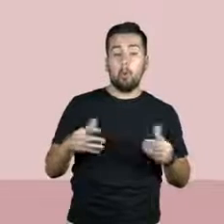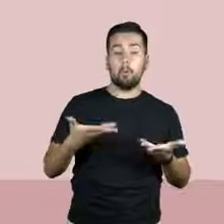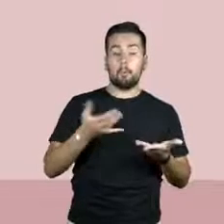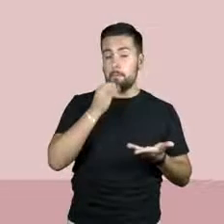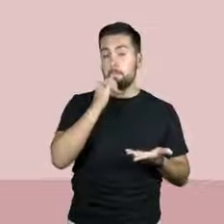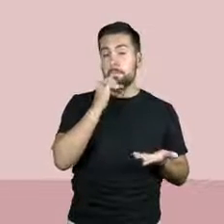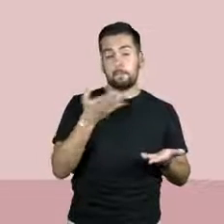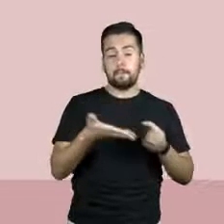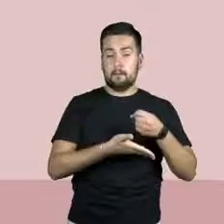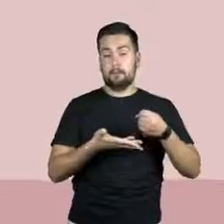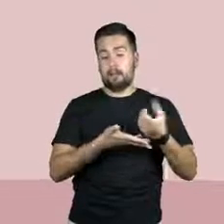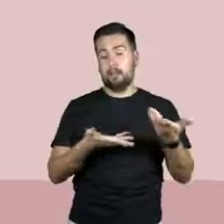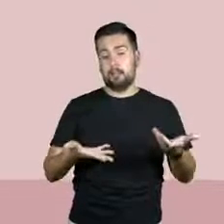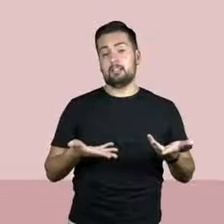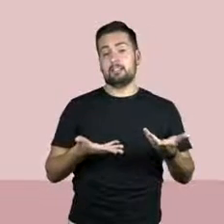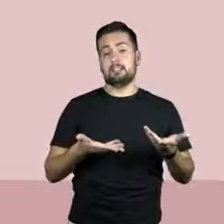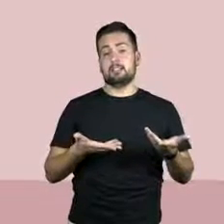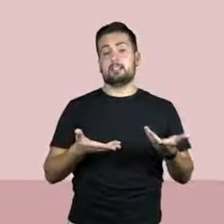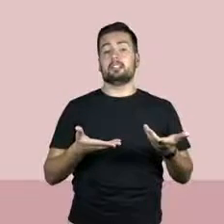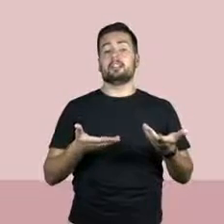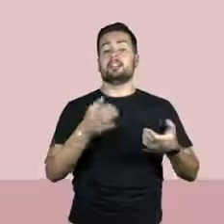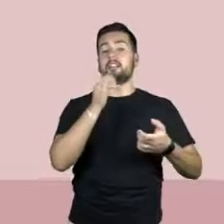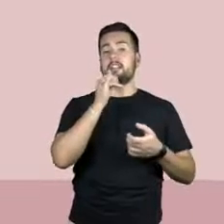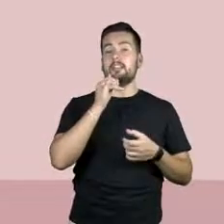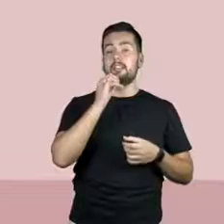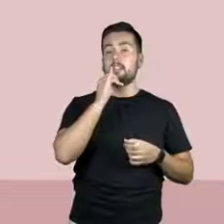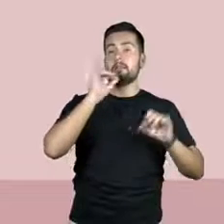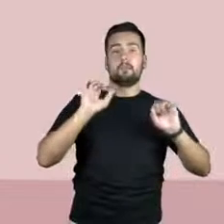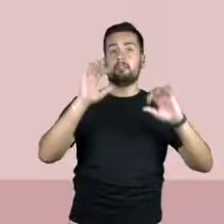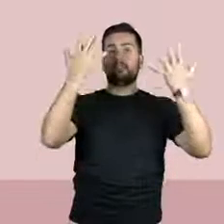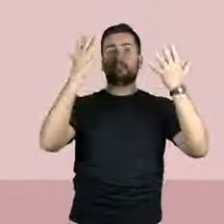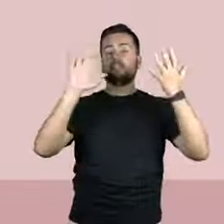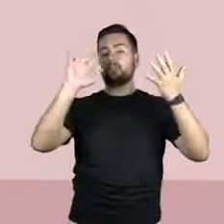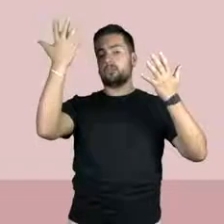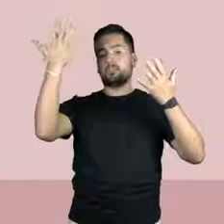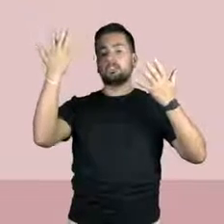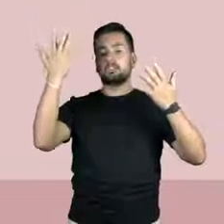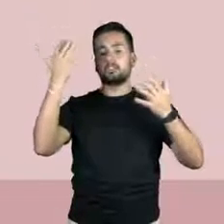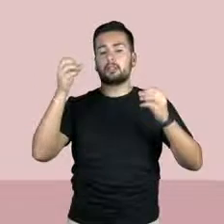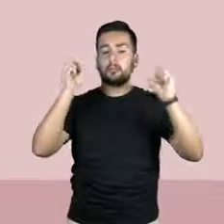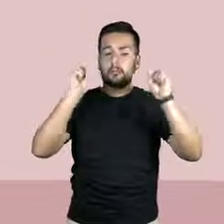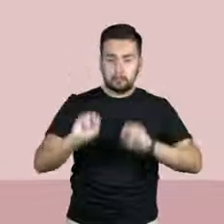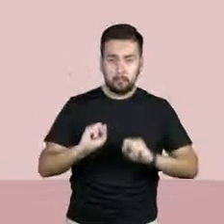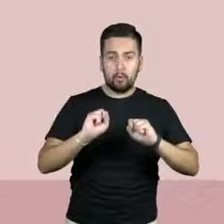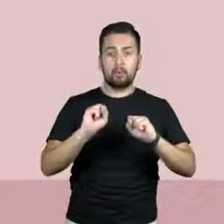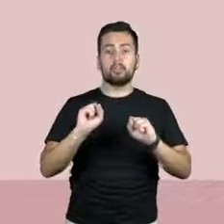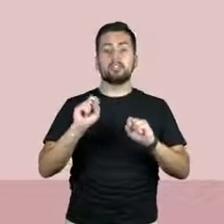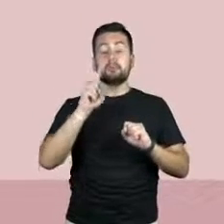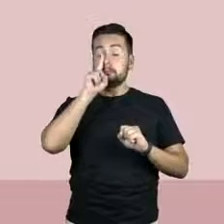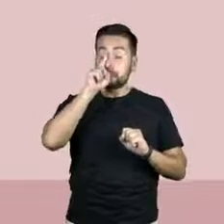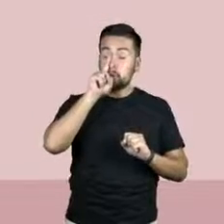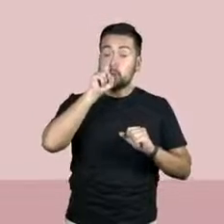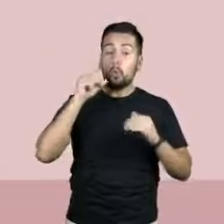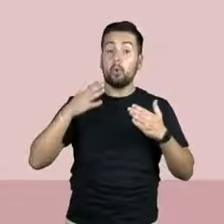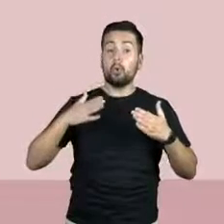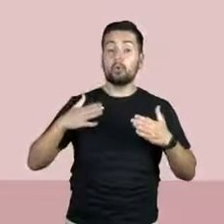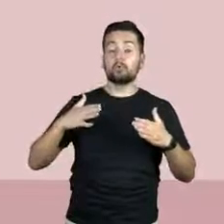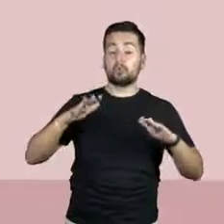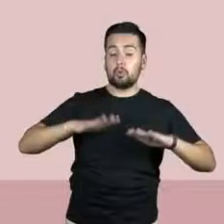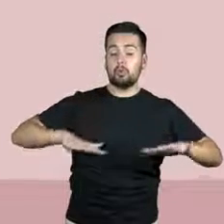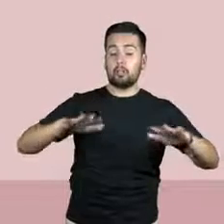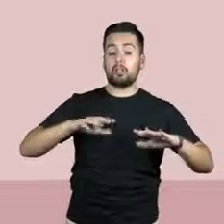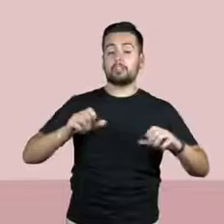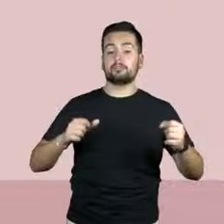ocasião de precipitações, de elevação de nível freático, podem ser muito mais danosos a um corpo do que outros.